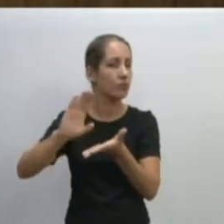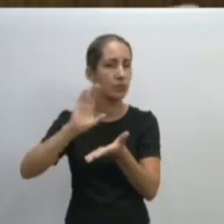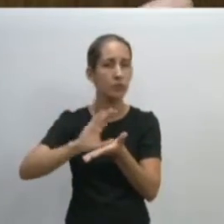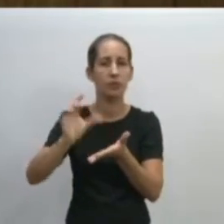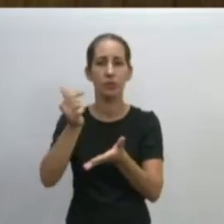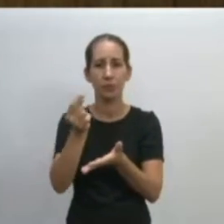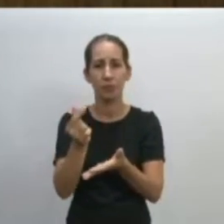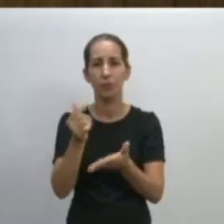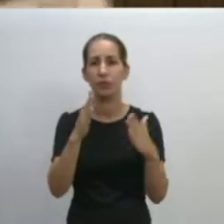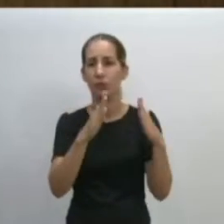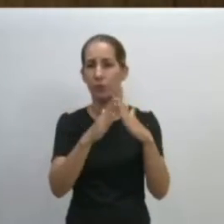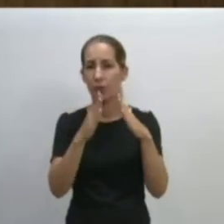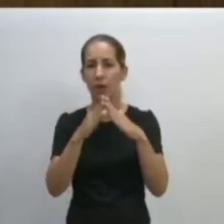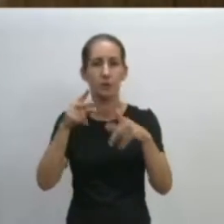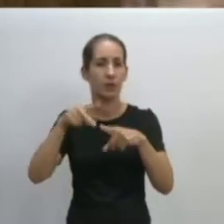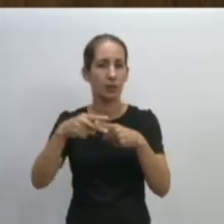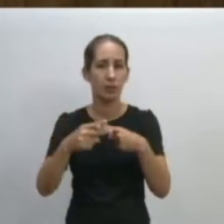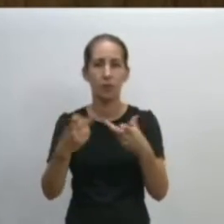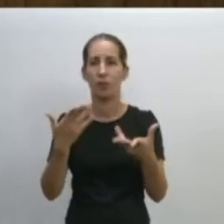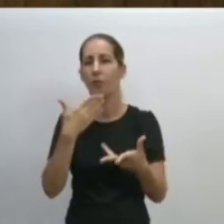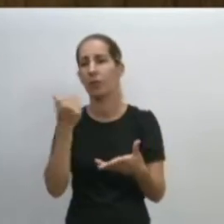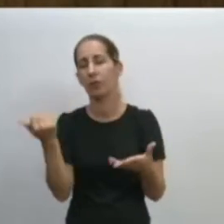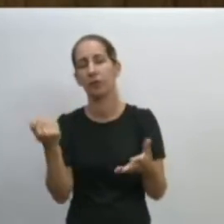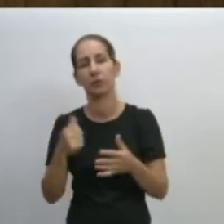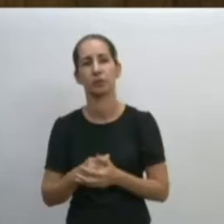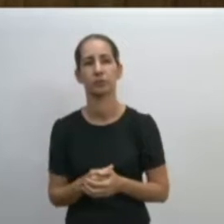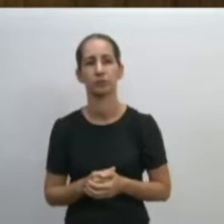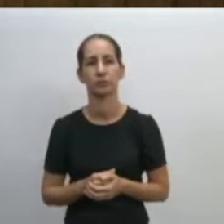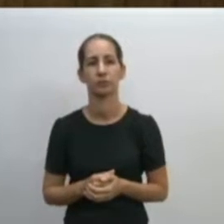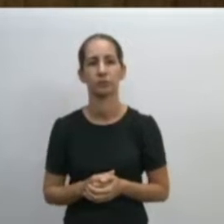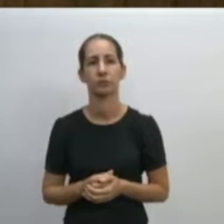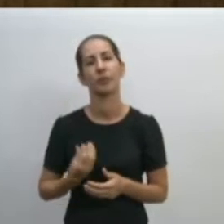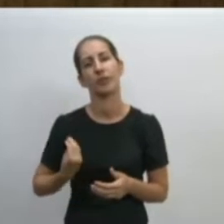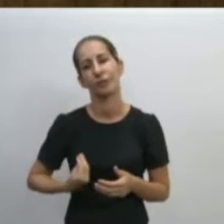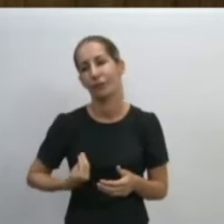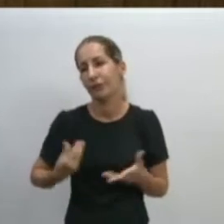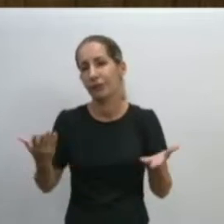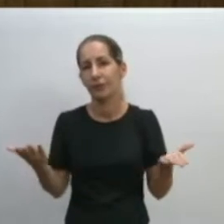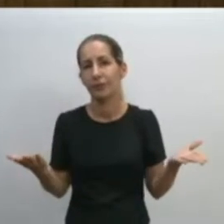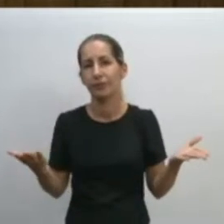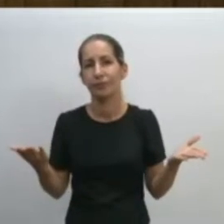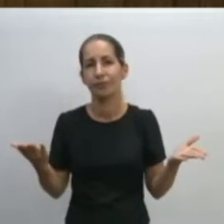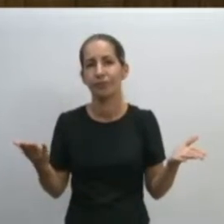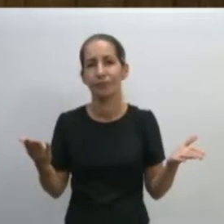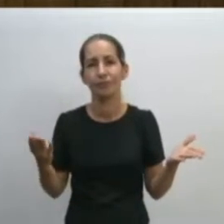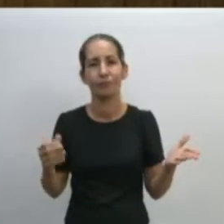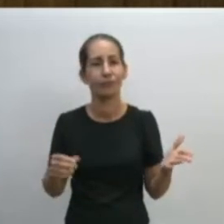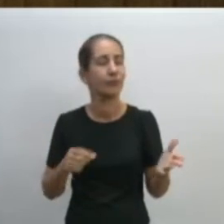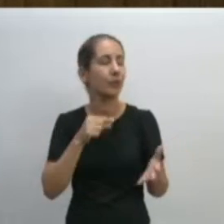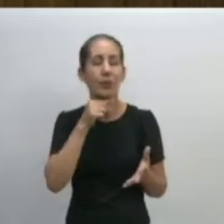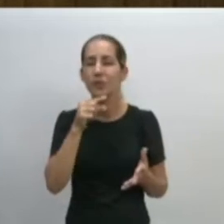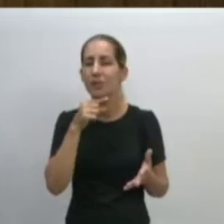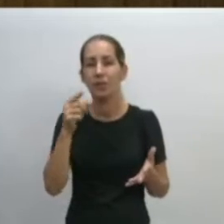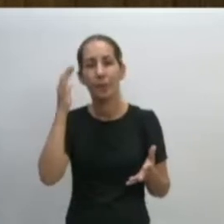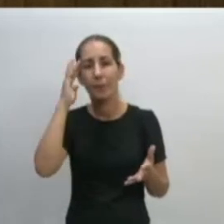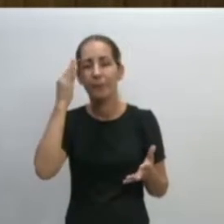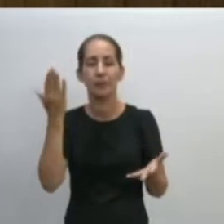em suas casas, uma reforma, uma melhoria, né, e eles viviam nessa instabilidade, inclusive